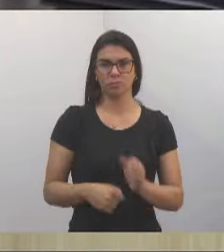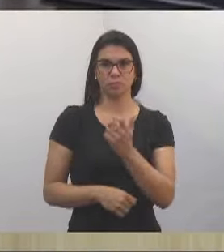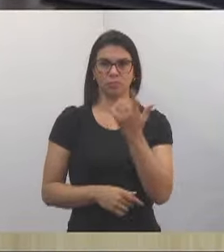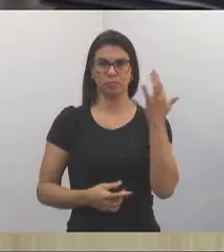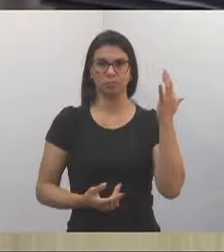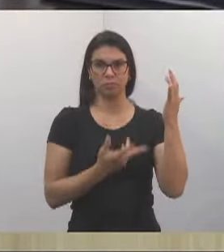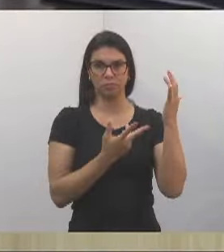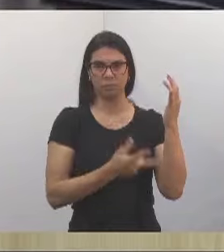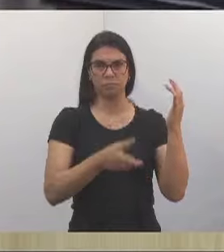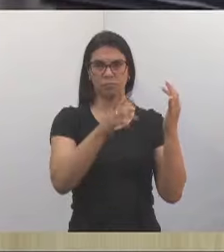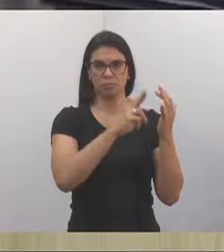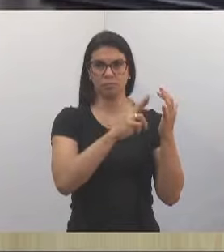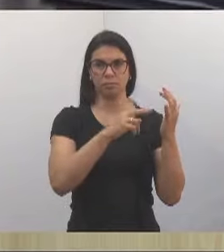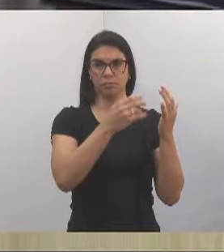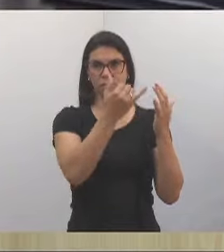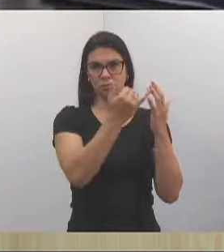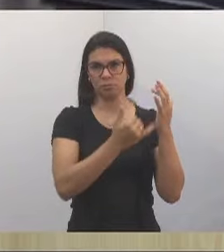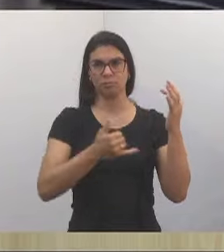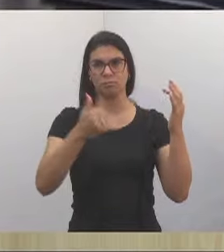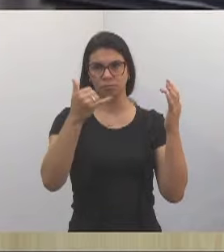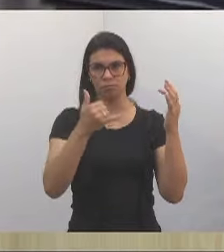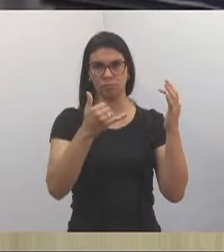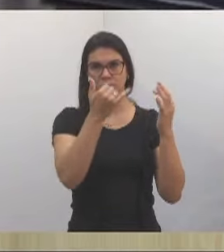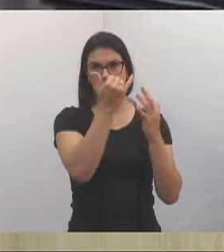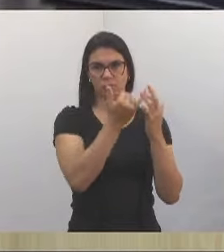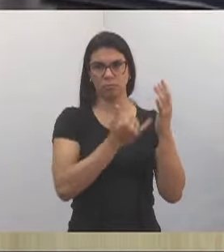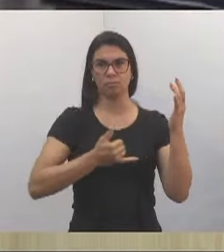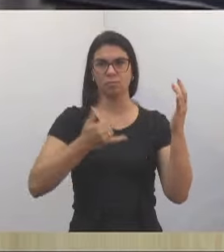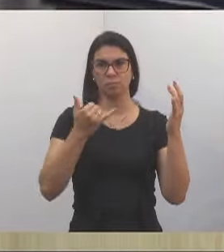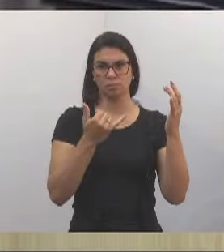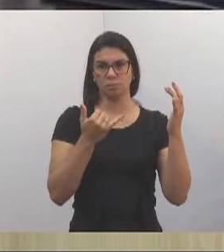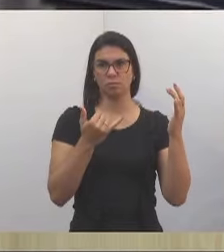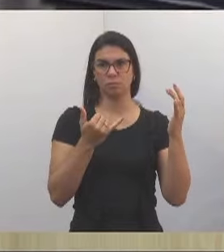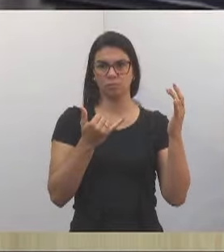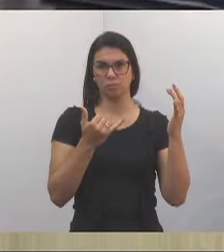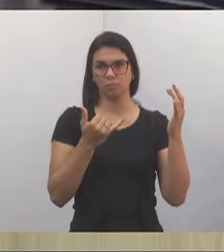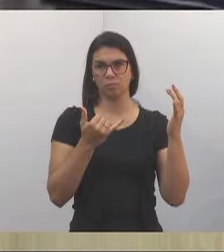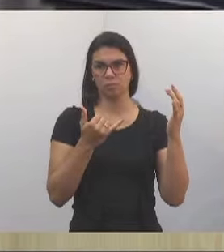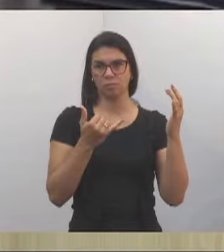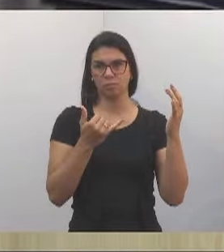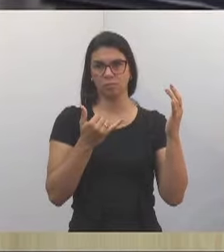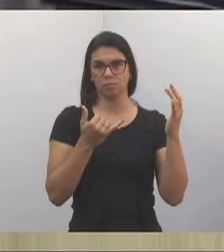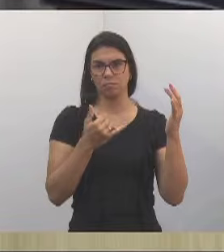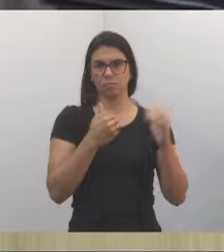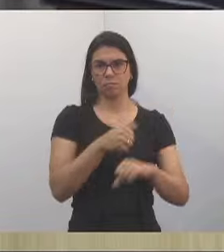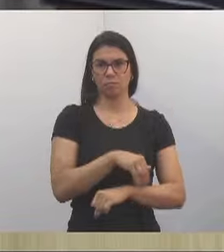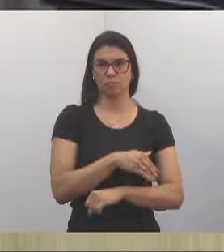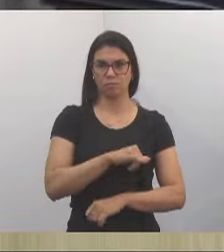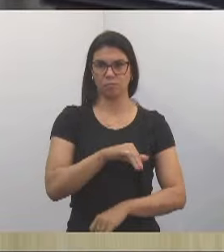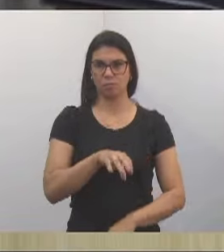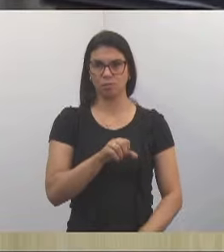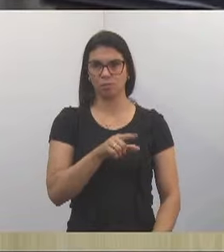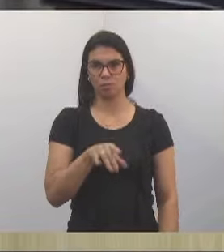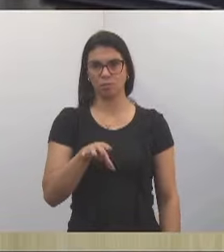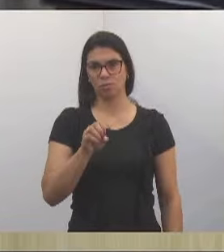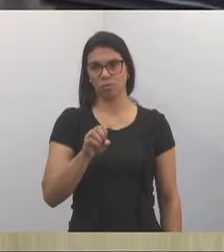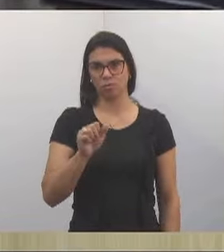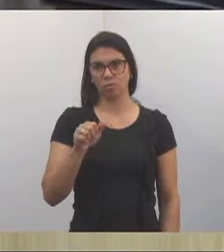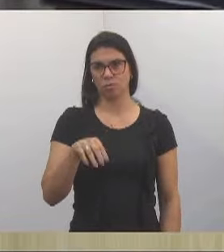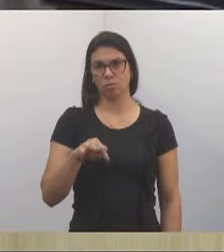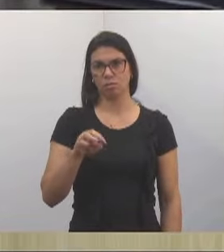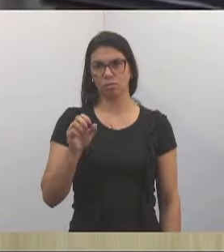árvores cujos galhos se encontram entrelaçados à fiação elétrica na rua João Antônio de Oliveira,